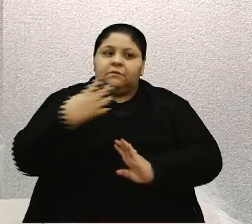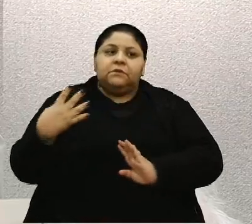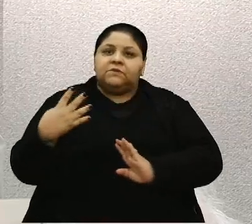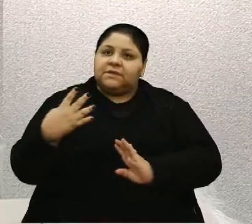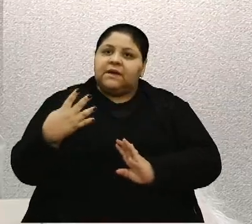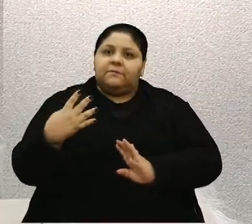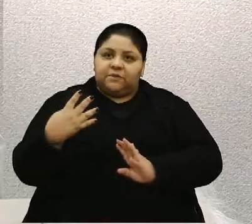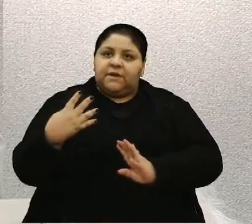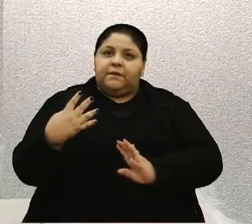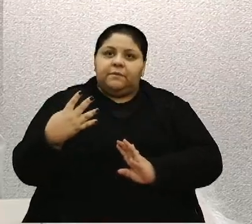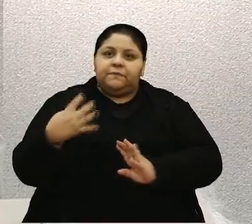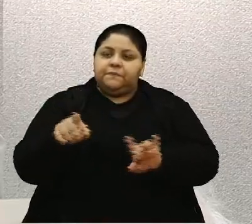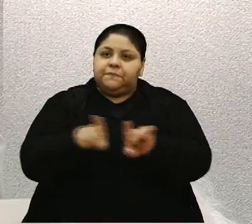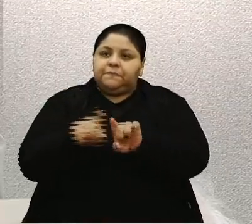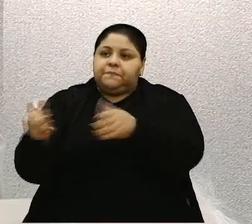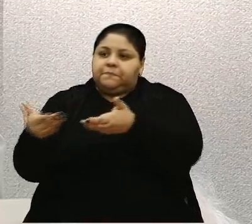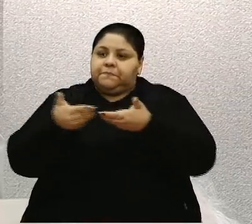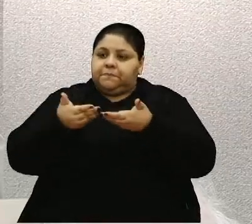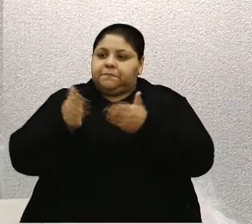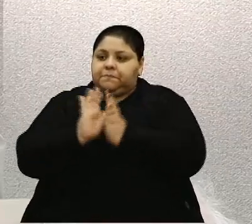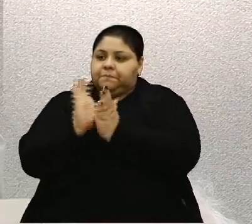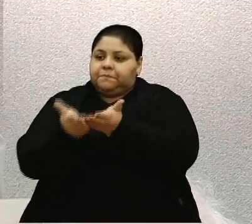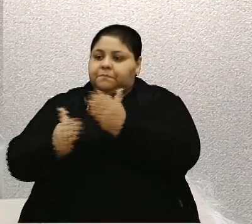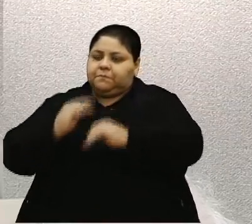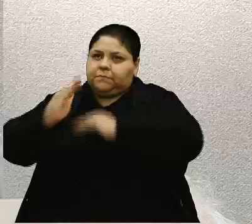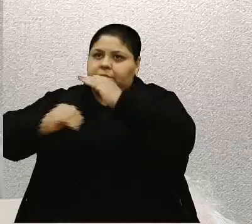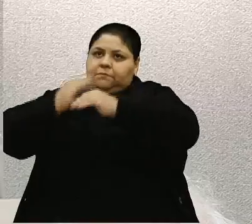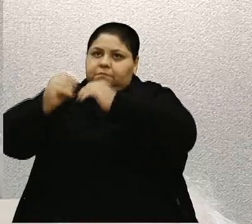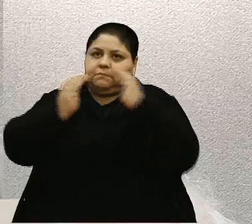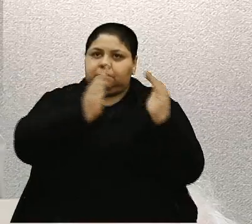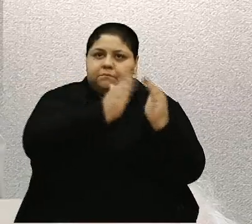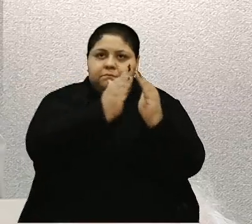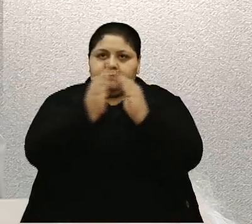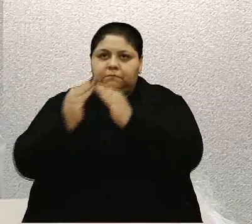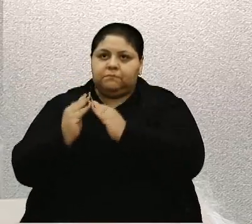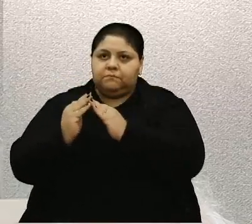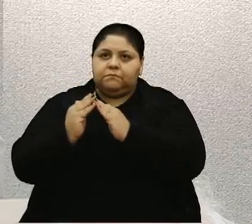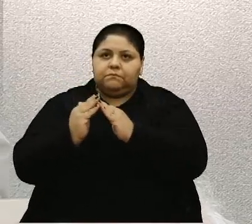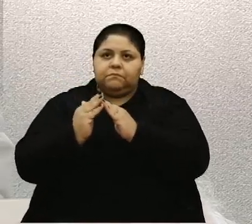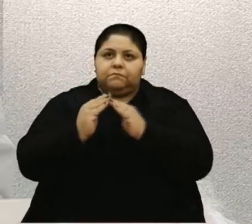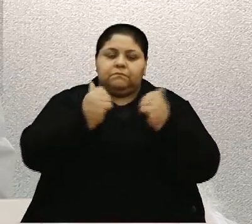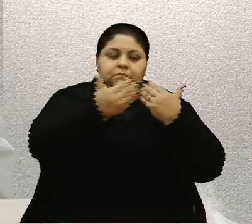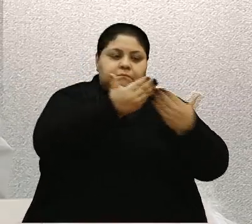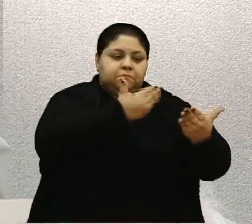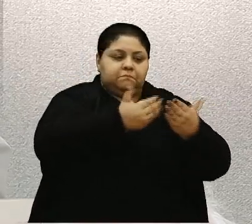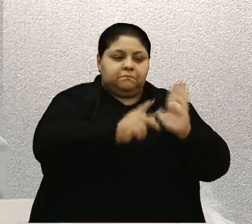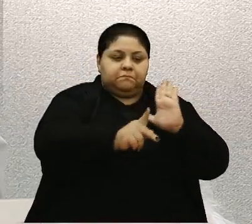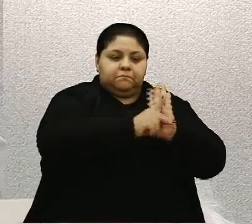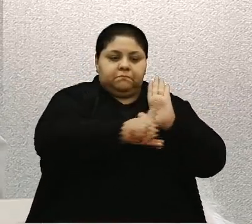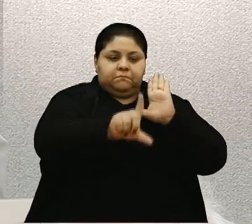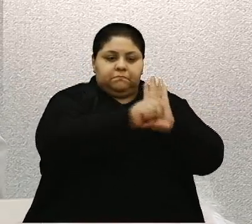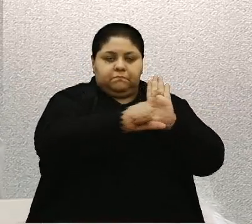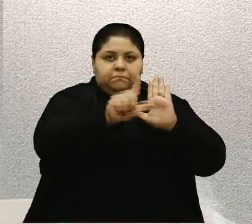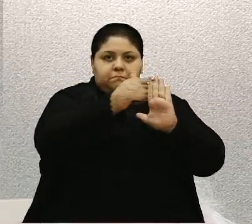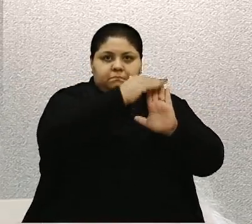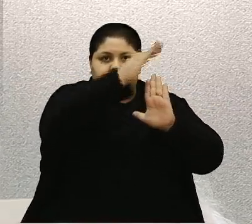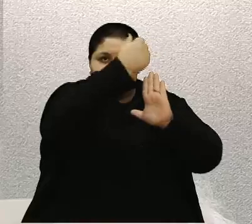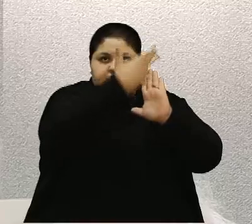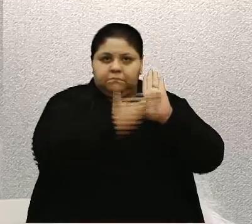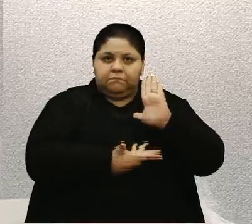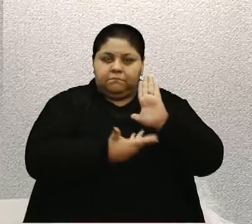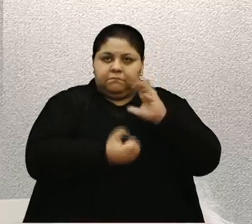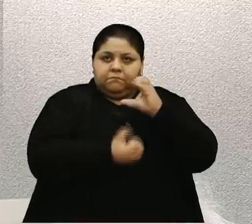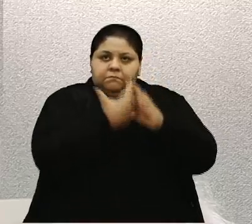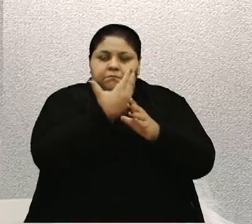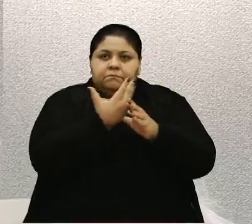Recebe esta Comissão de Desenvolvimento Urbano, Transporte e Habitação, para análise e parecer do projeto de lei supra mencionado, de